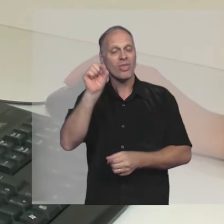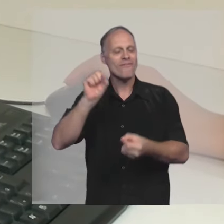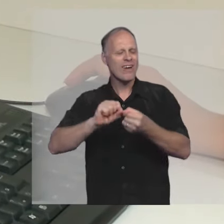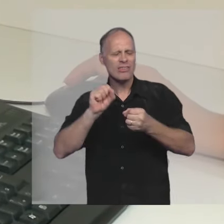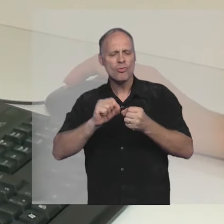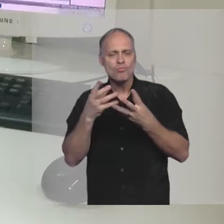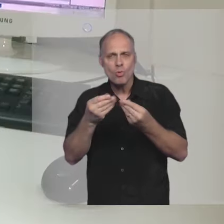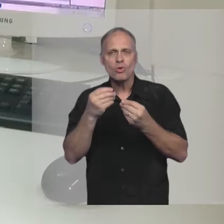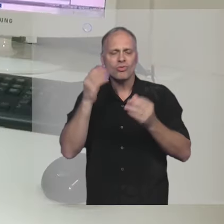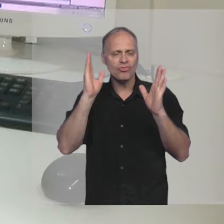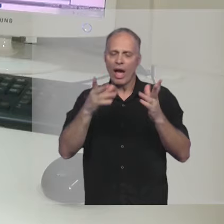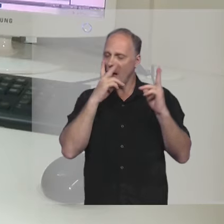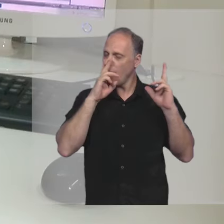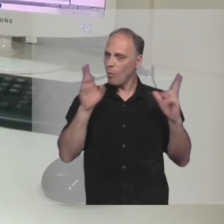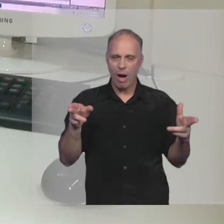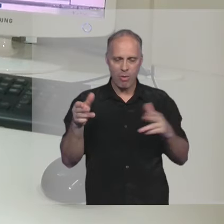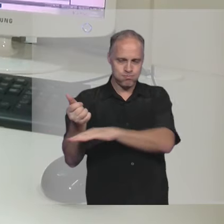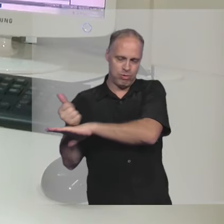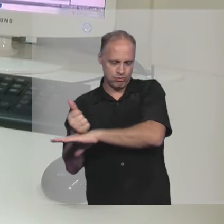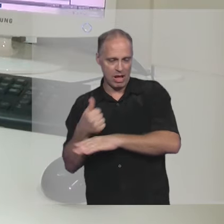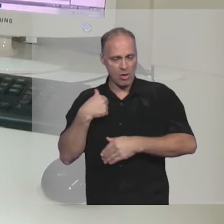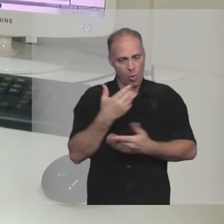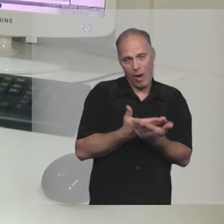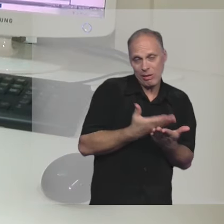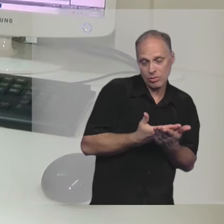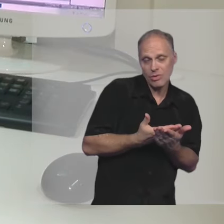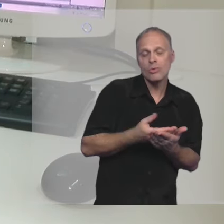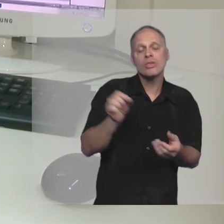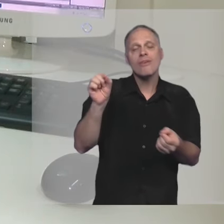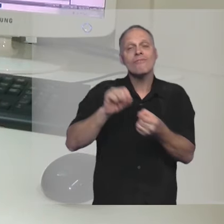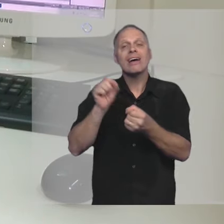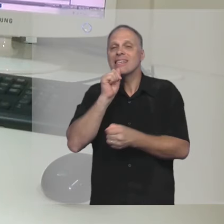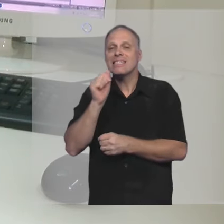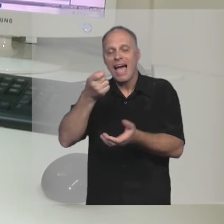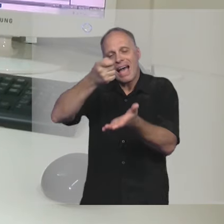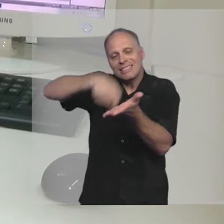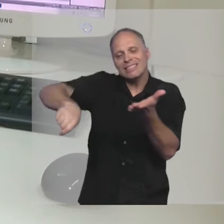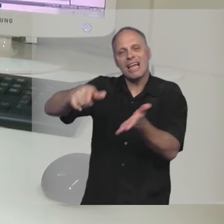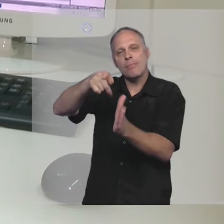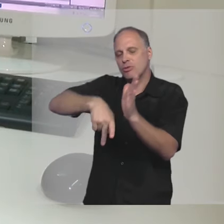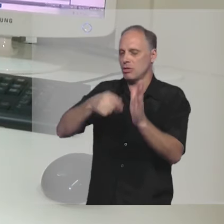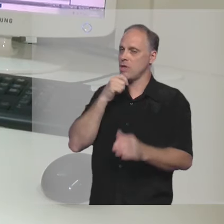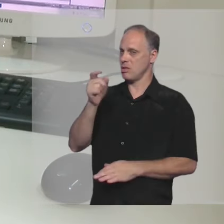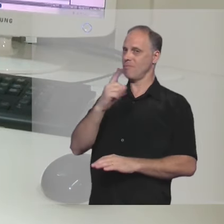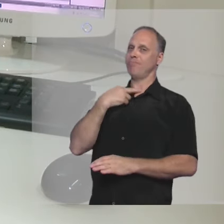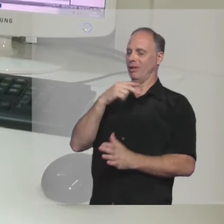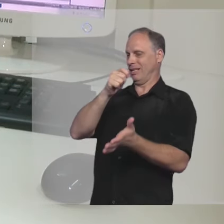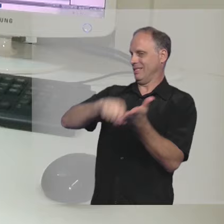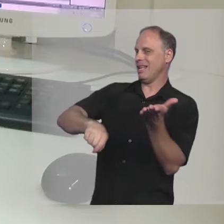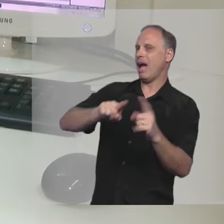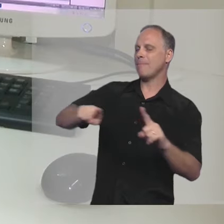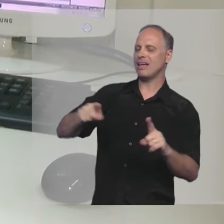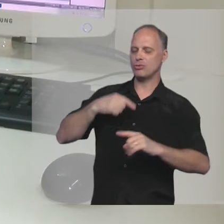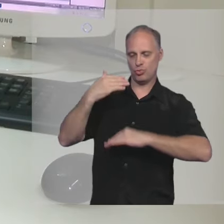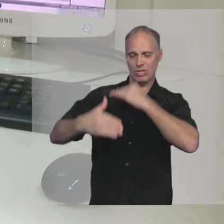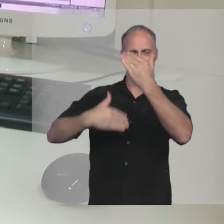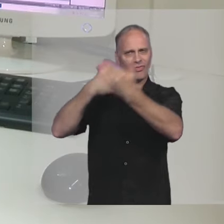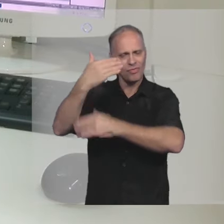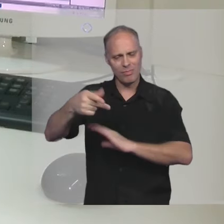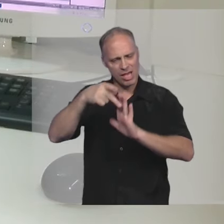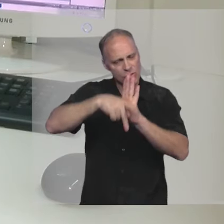Porque eu já faço muito do que um arquiteto faz, né? A única coisa que a gente não faz mesmo é assinar um projeto, né? Mas toda a parte